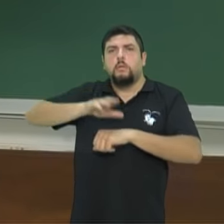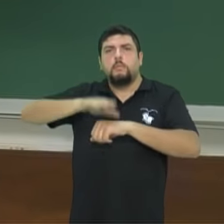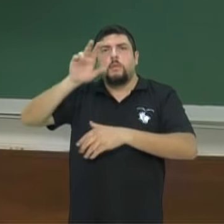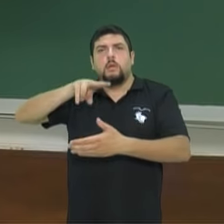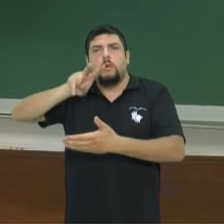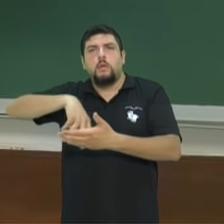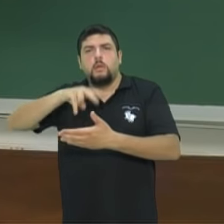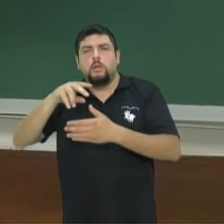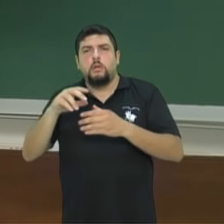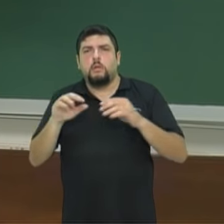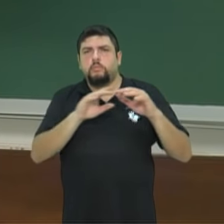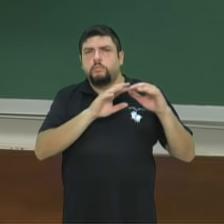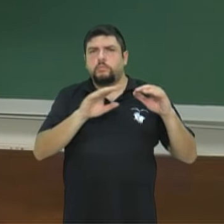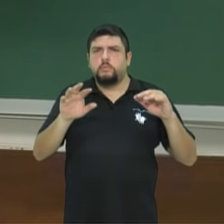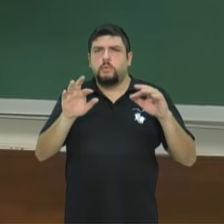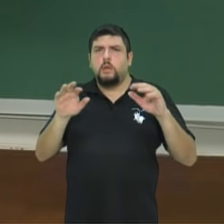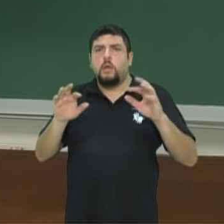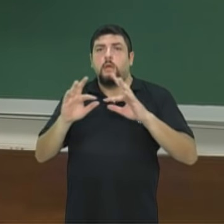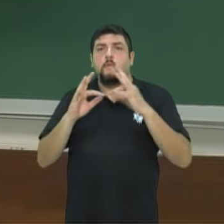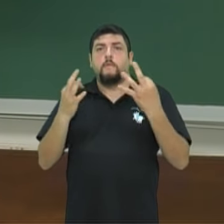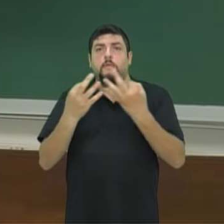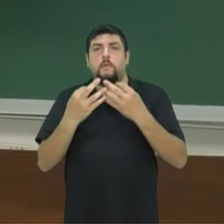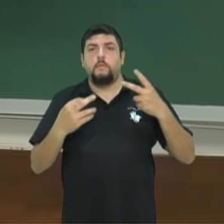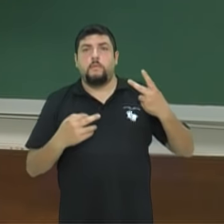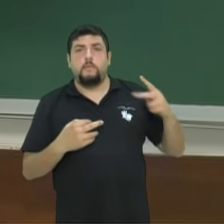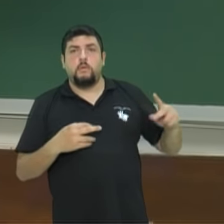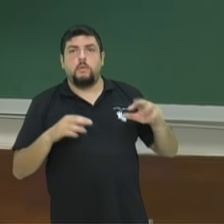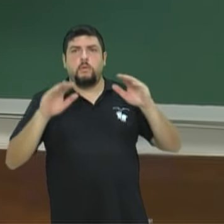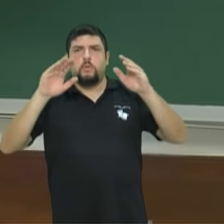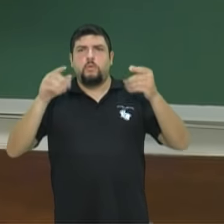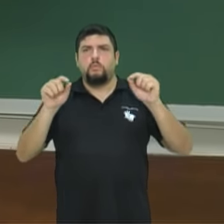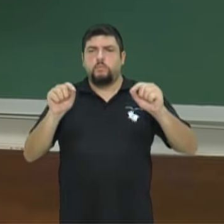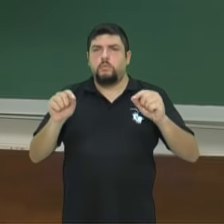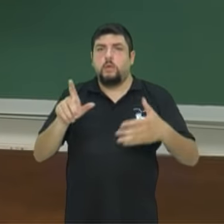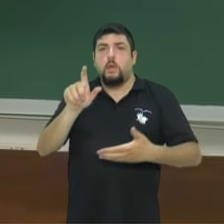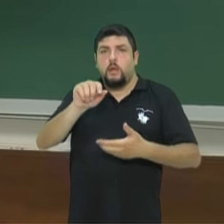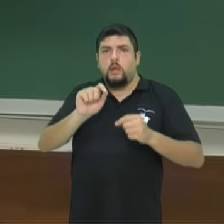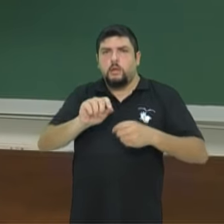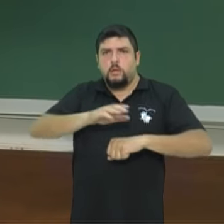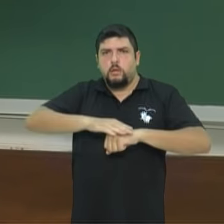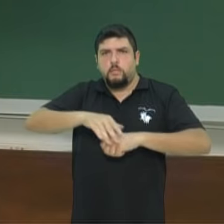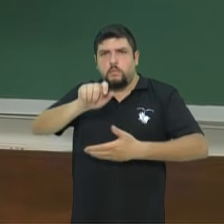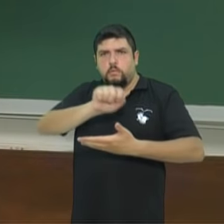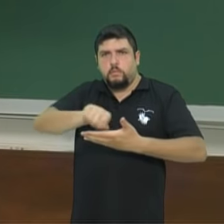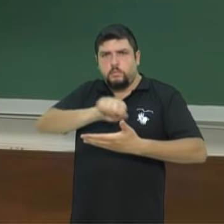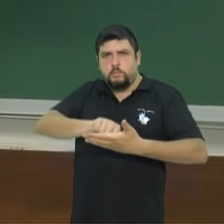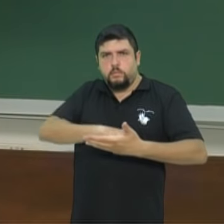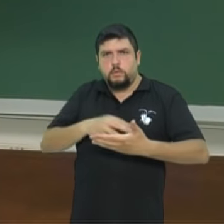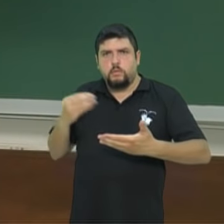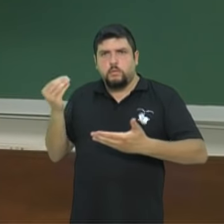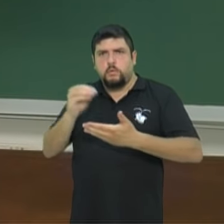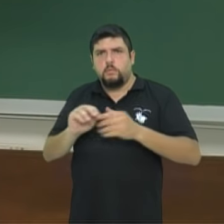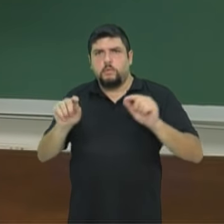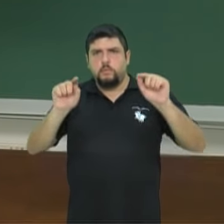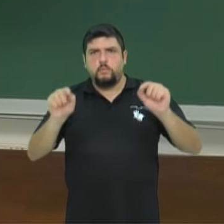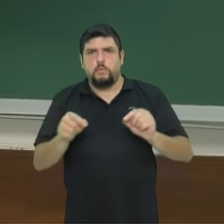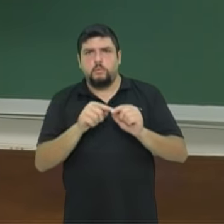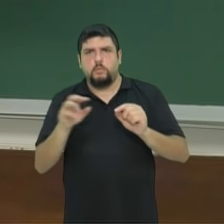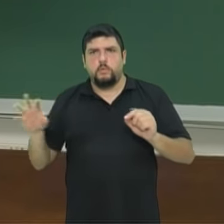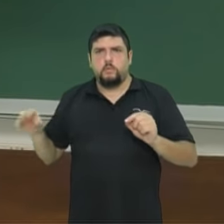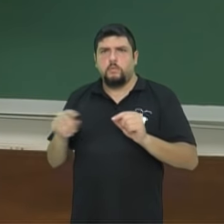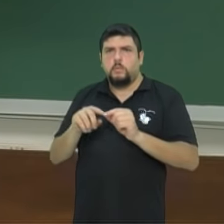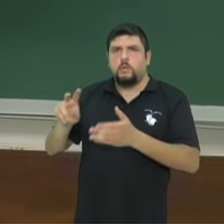relação ao tamanho da família. Então, quer chamar a atenção do leitor, colocou ali entre parênteses, que não é pequena, levando em conta